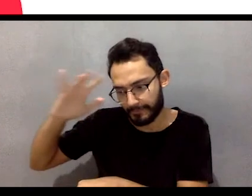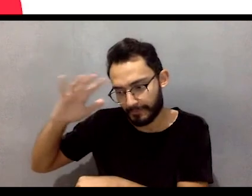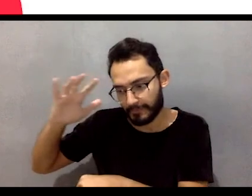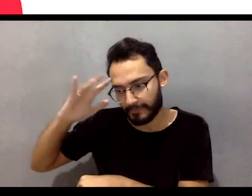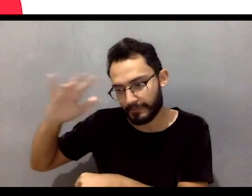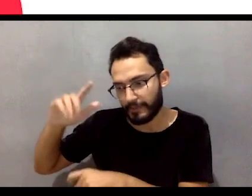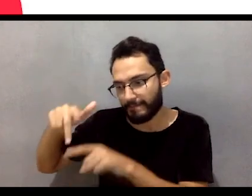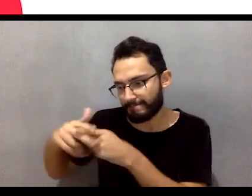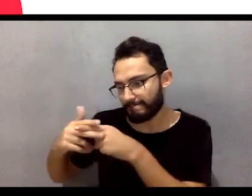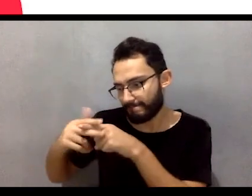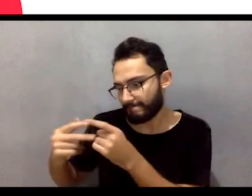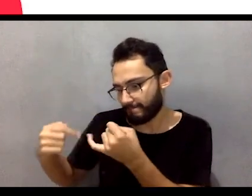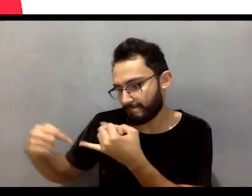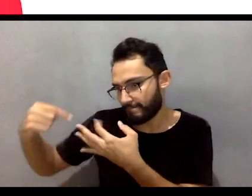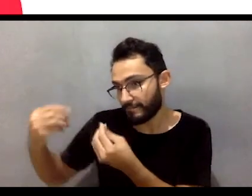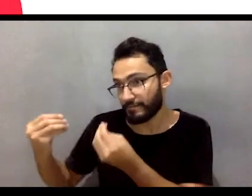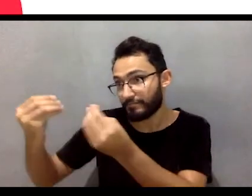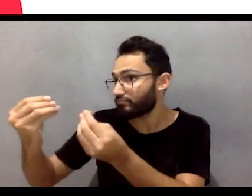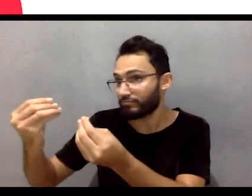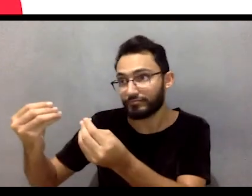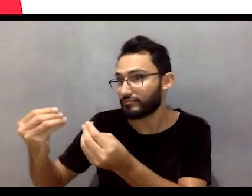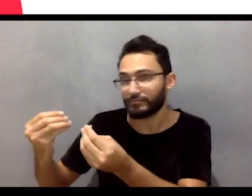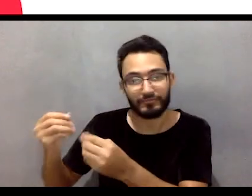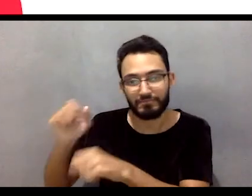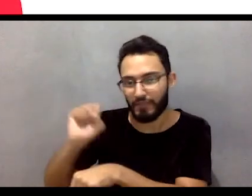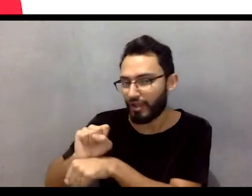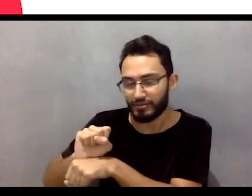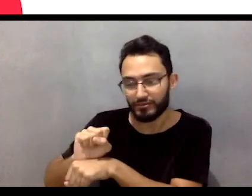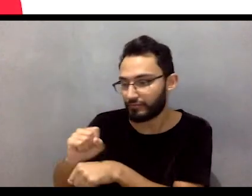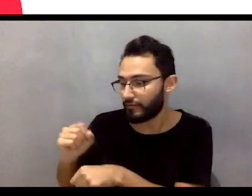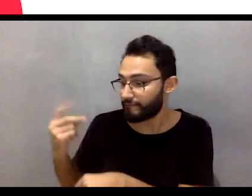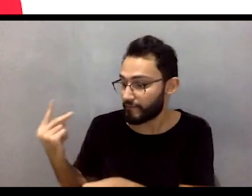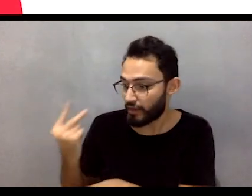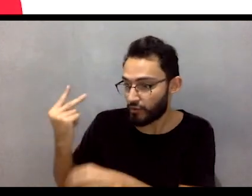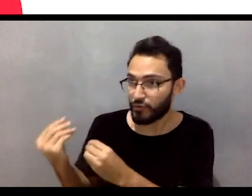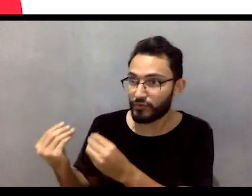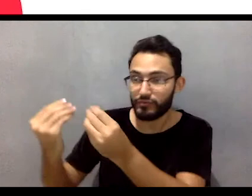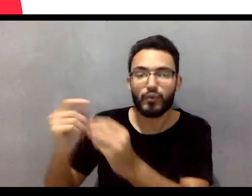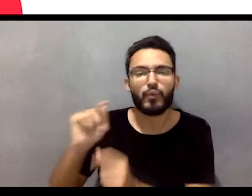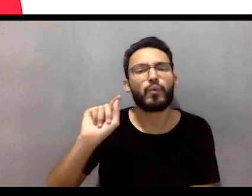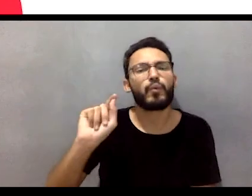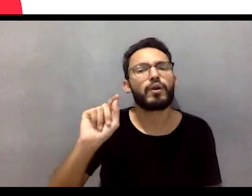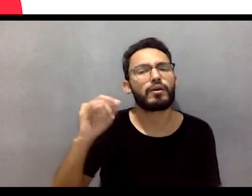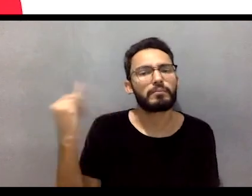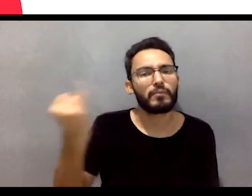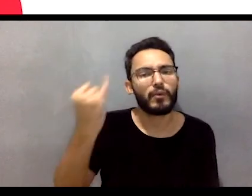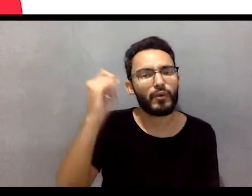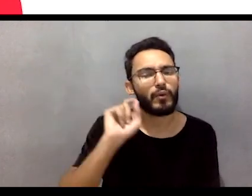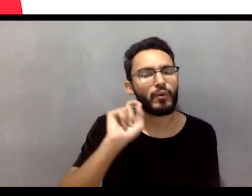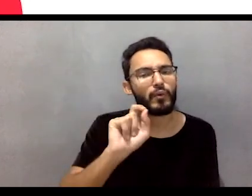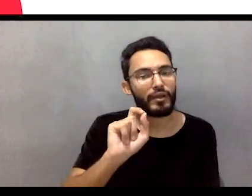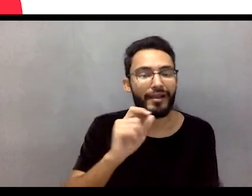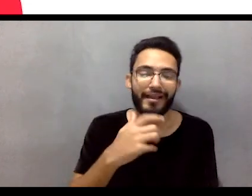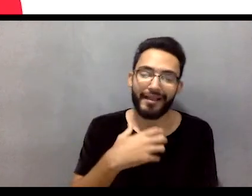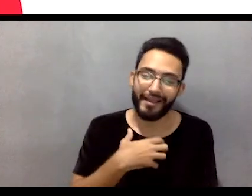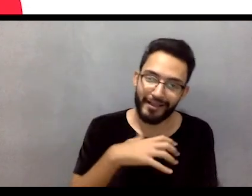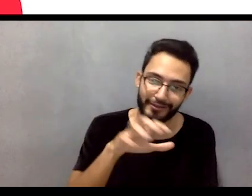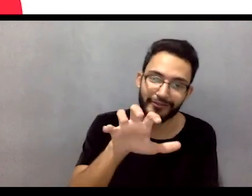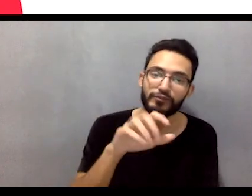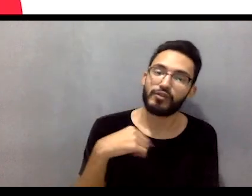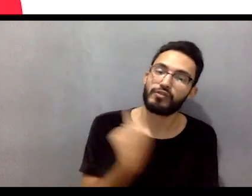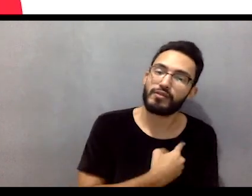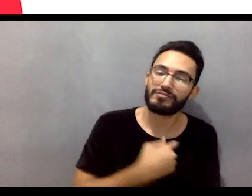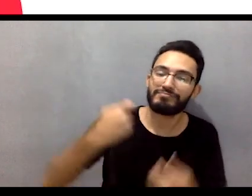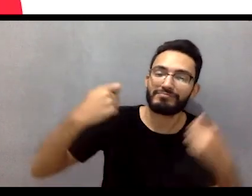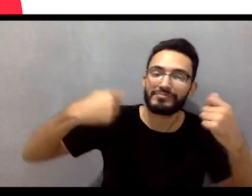entregar funcionalidades e sim entregar valor, o que importa é exatamente isso, é nós